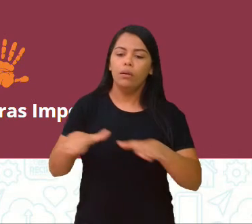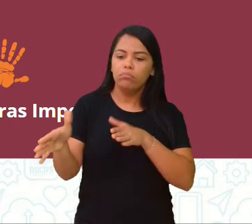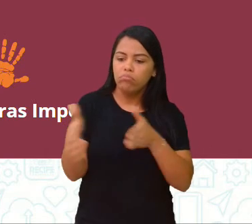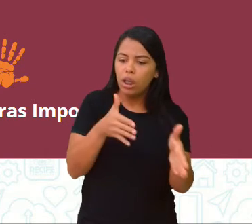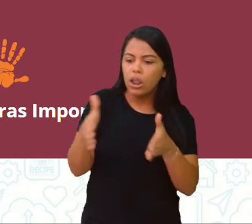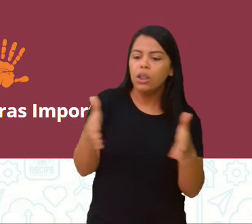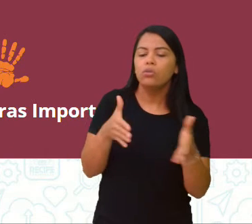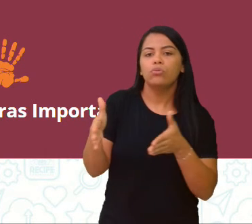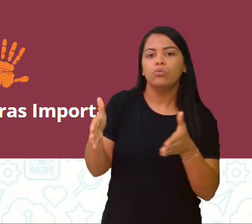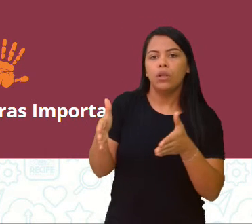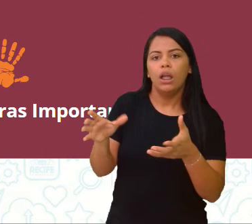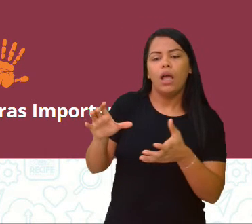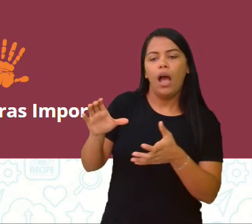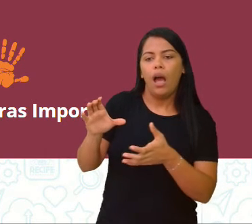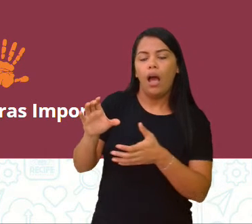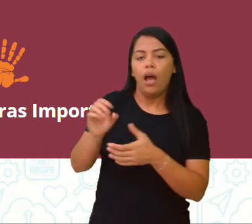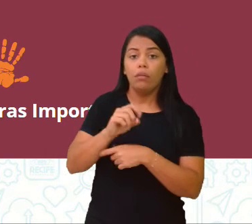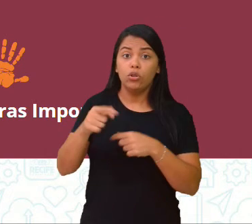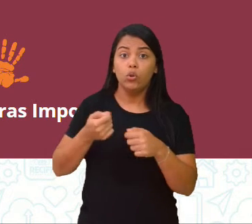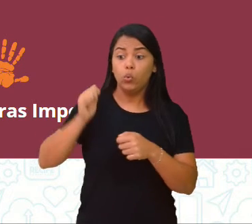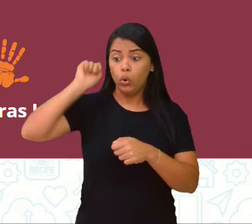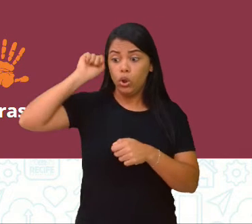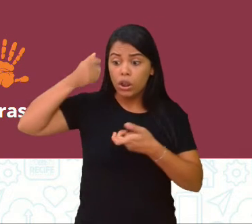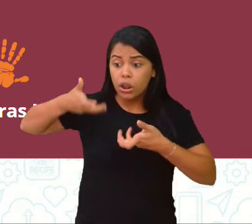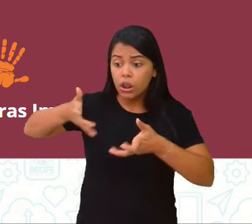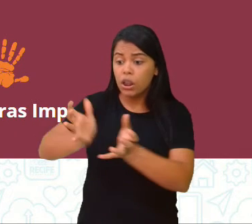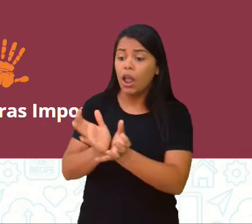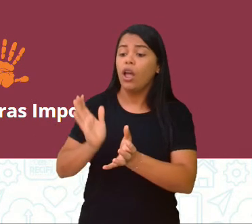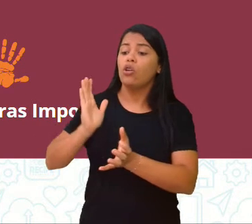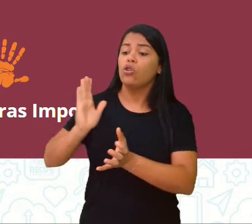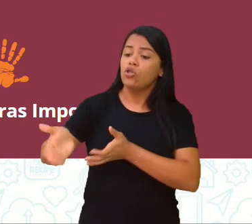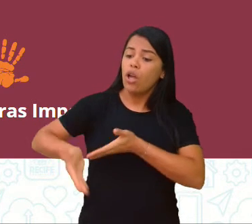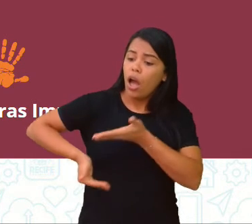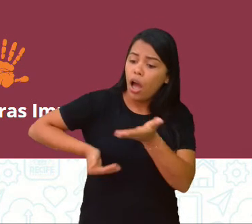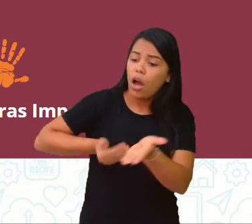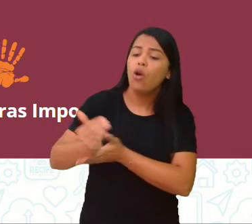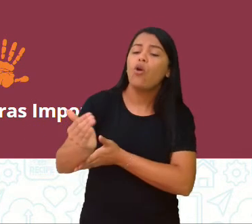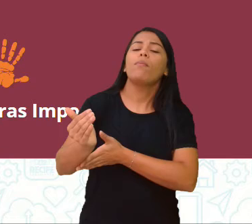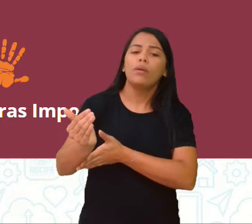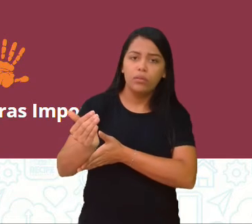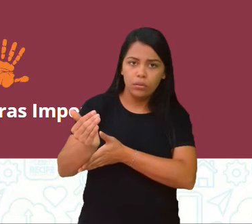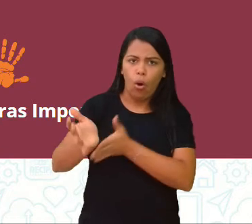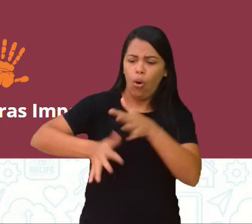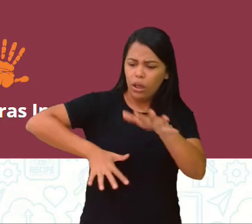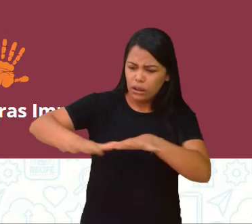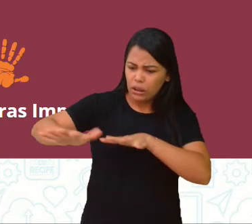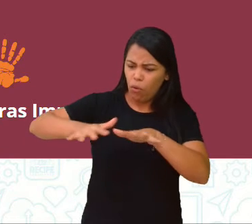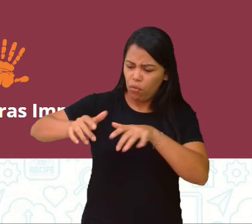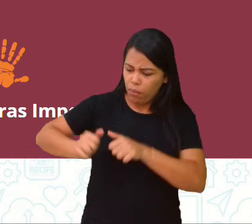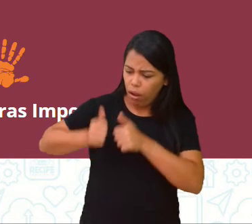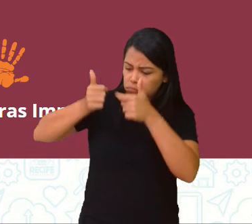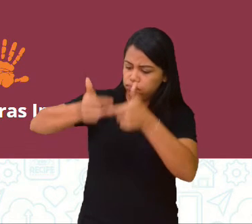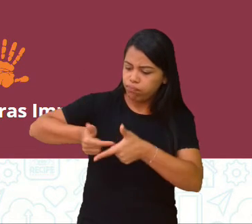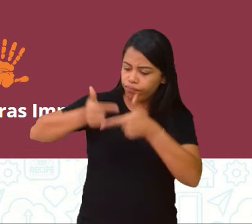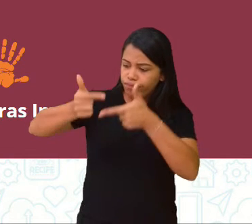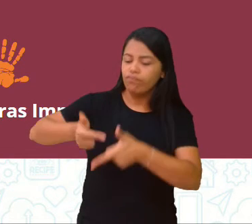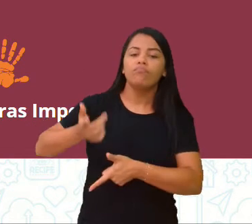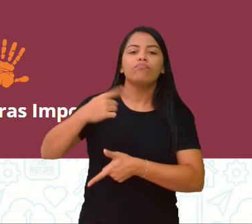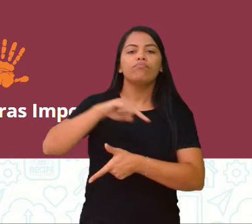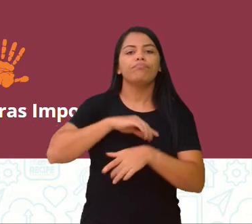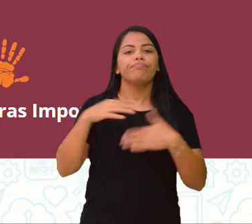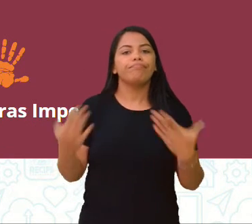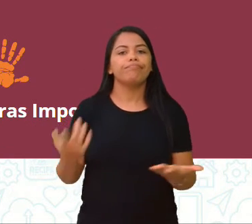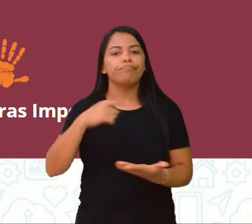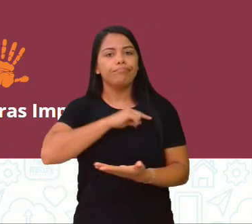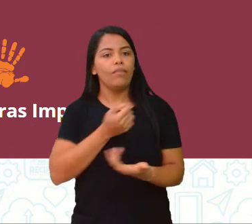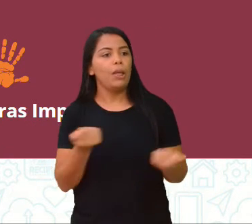próprios negros já começaram com esse movimento todo, né? A senhora quer falar alguma coisa, prof, sobre isso? Pois é, né? E a gente precisa